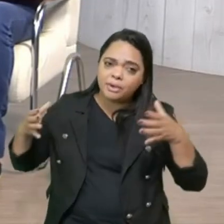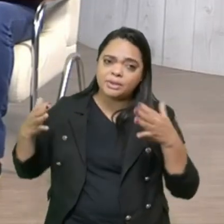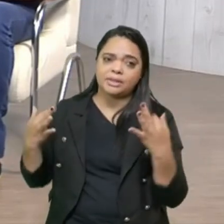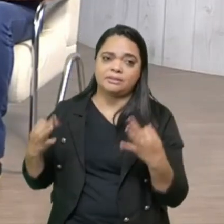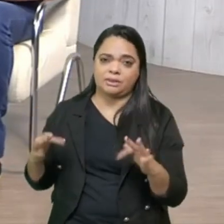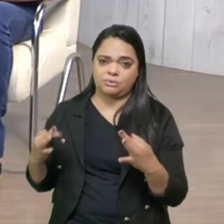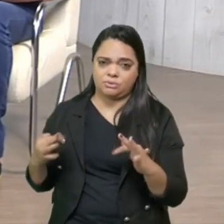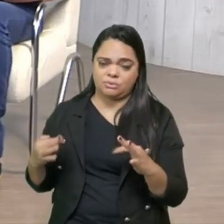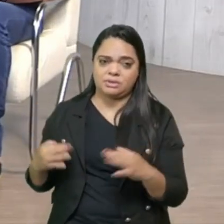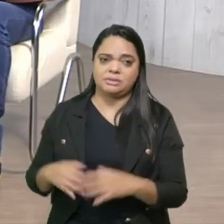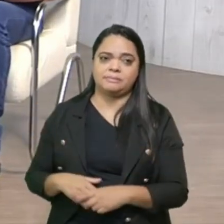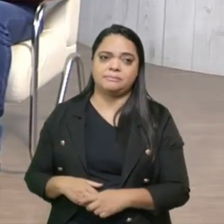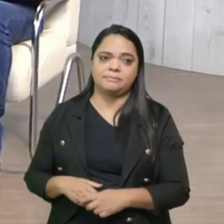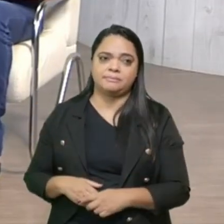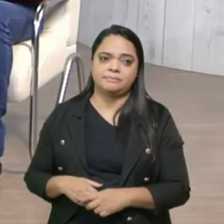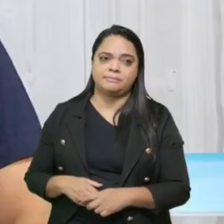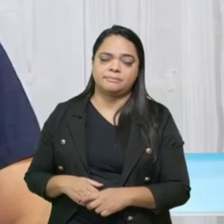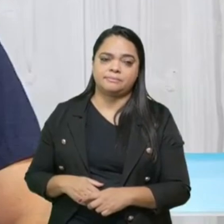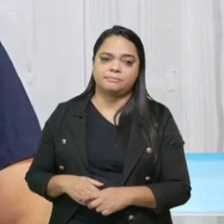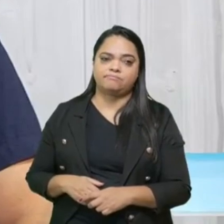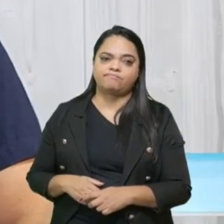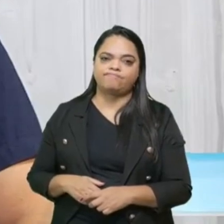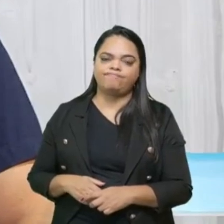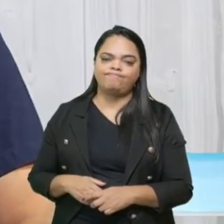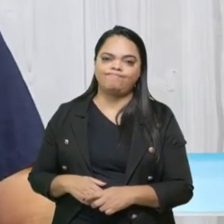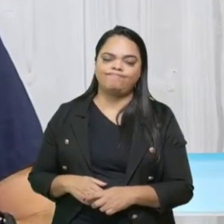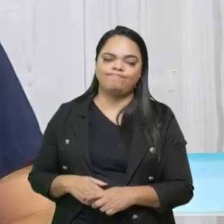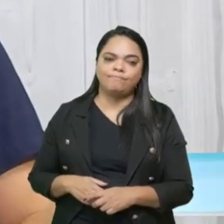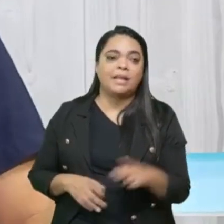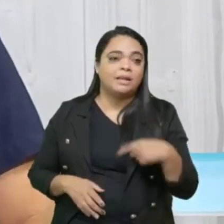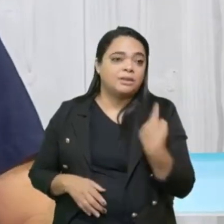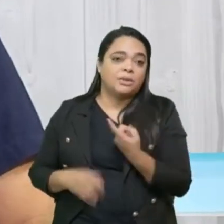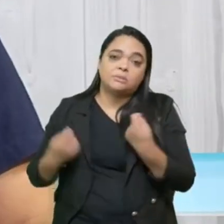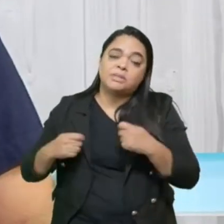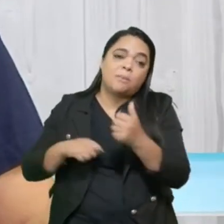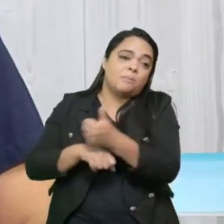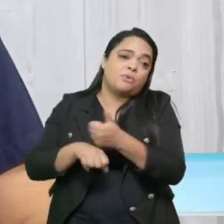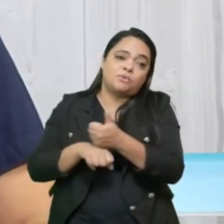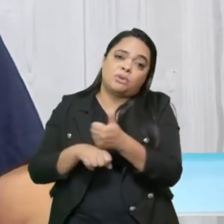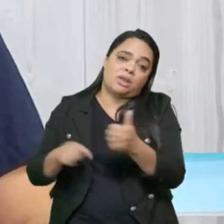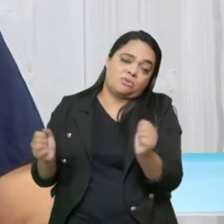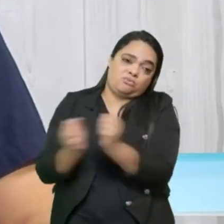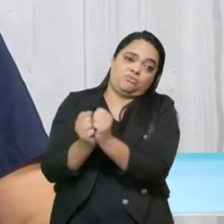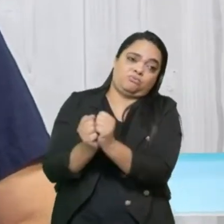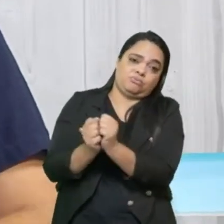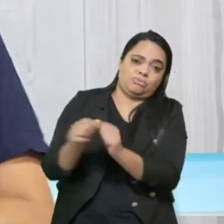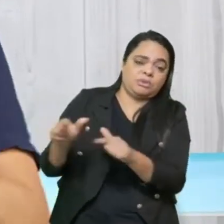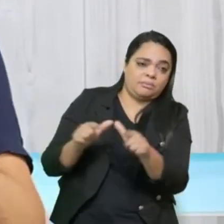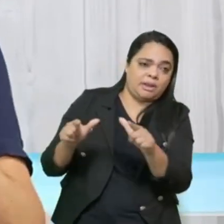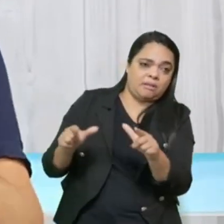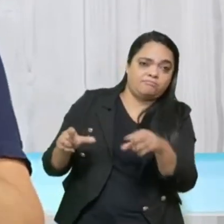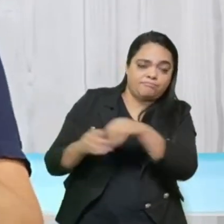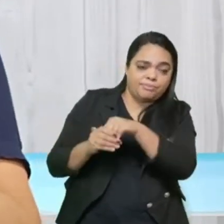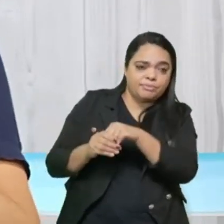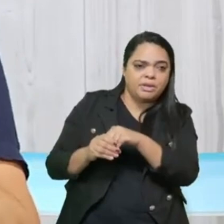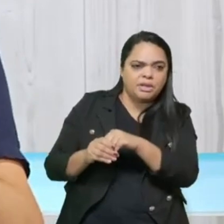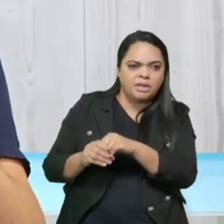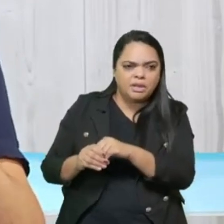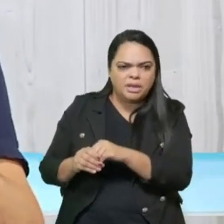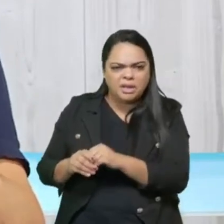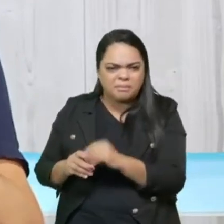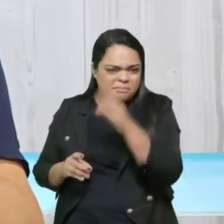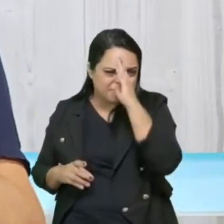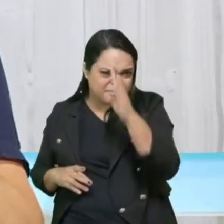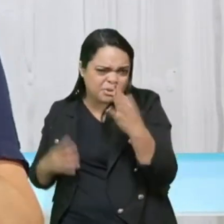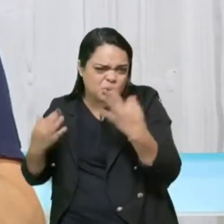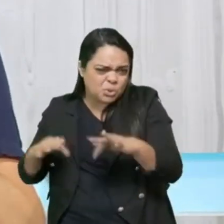gente tem, a gente precisa de outros profissionais para trabalhar junto. Muitas das nossas dores, principalmente aquelas